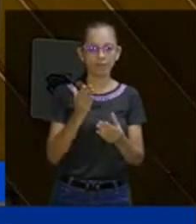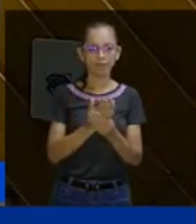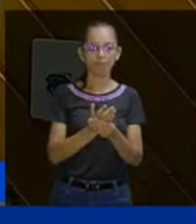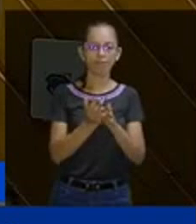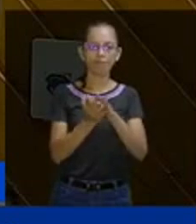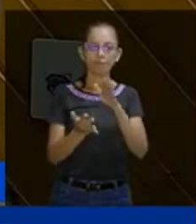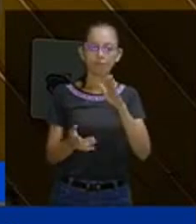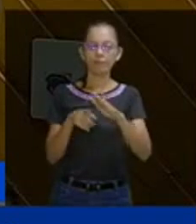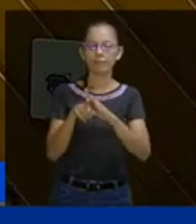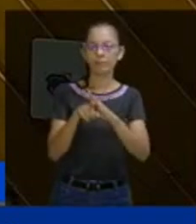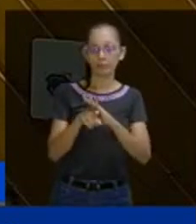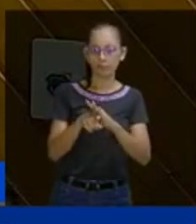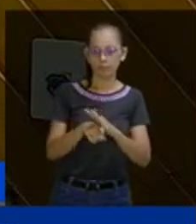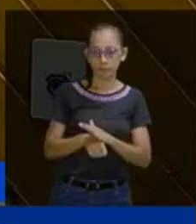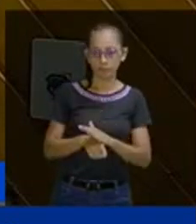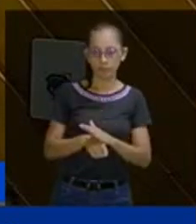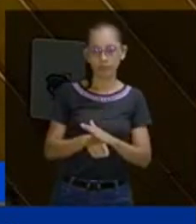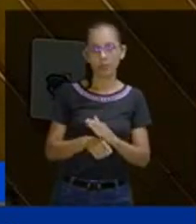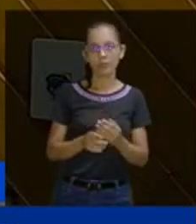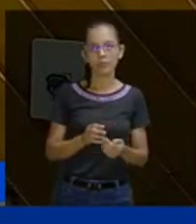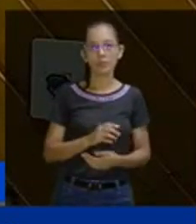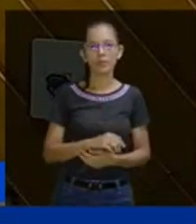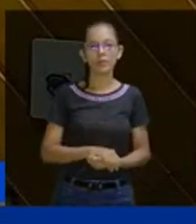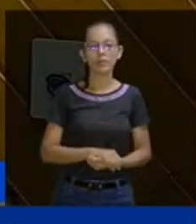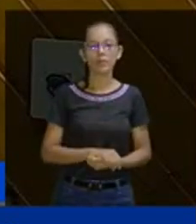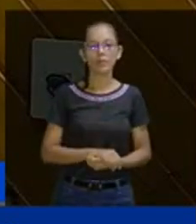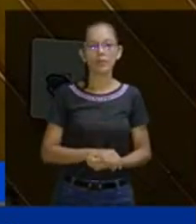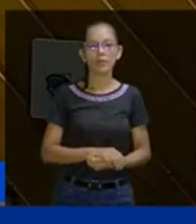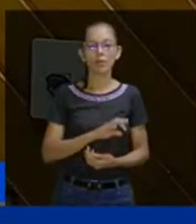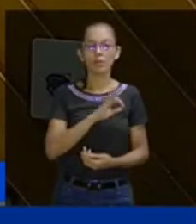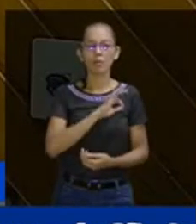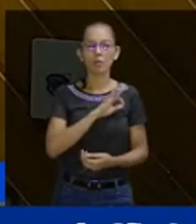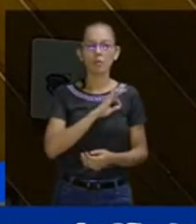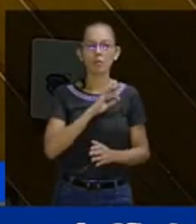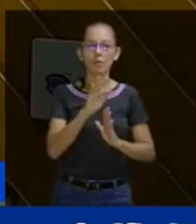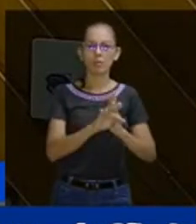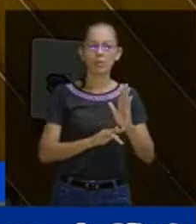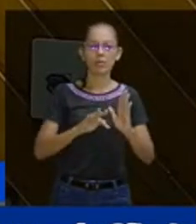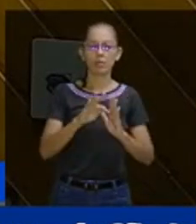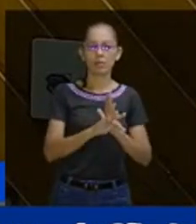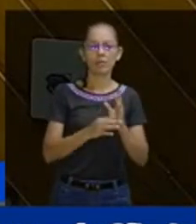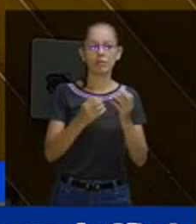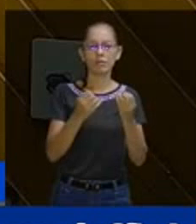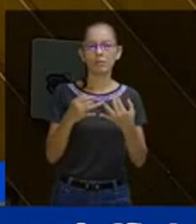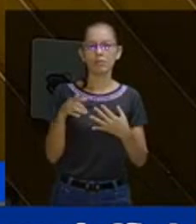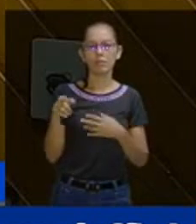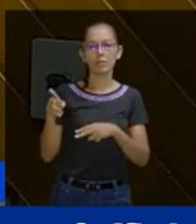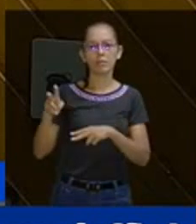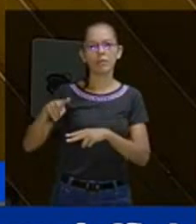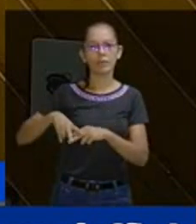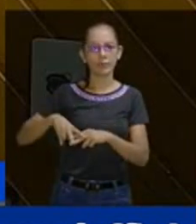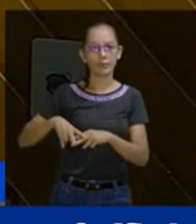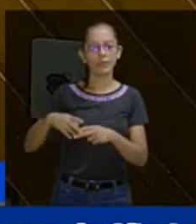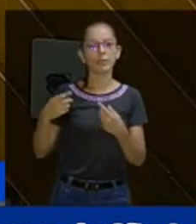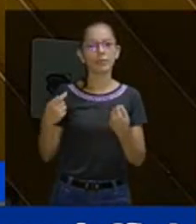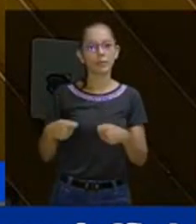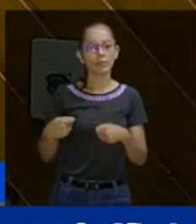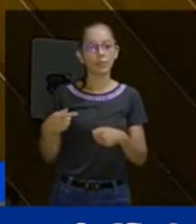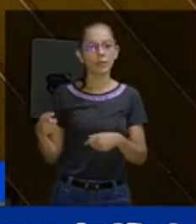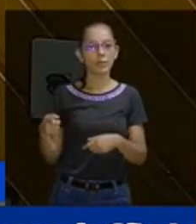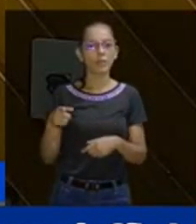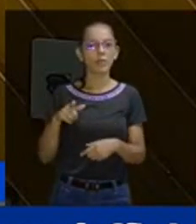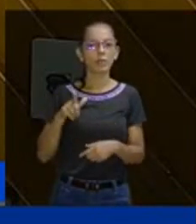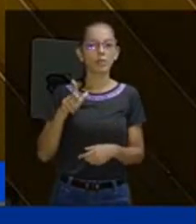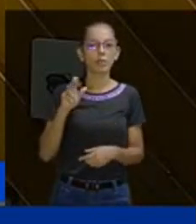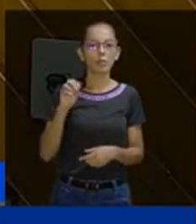representação formalizada pela Polícia Federal e a decisão que decretou a prisão preventiva do candidato a vereador,